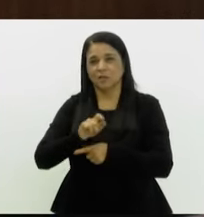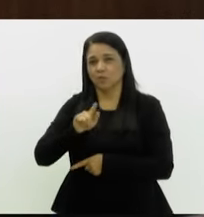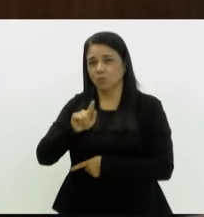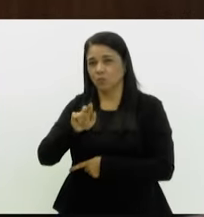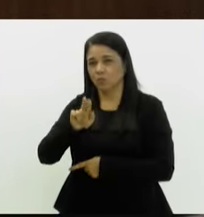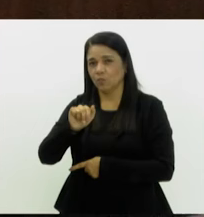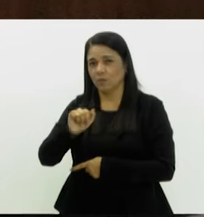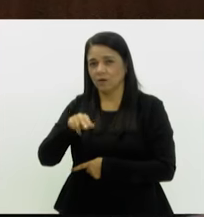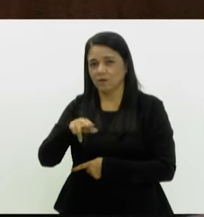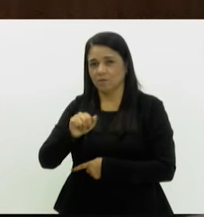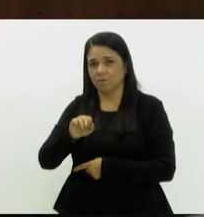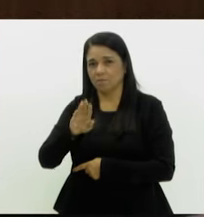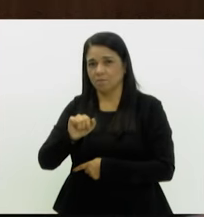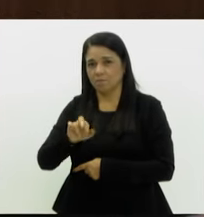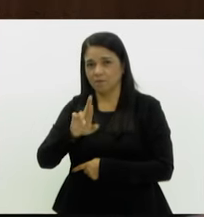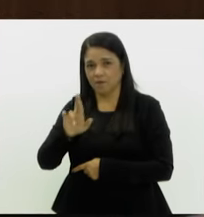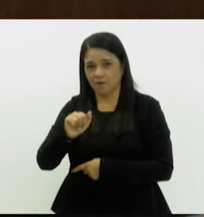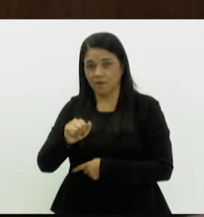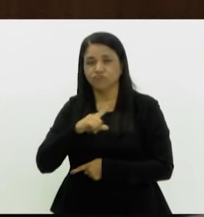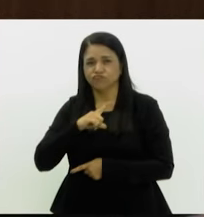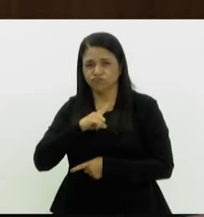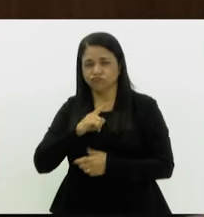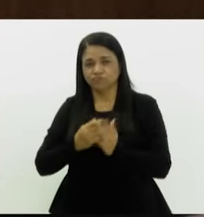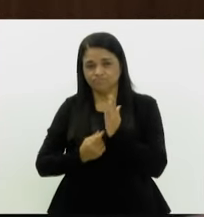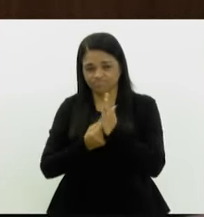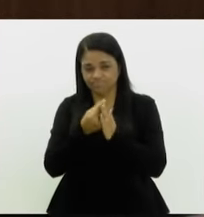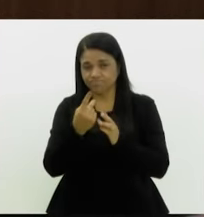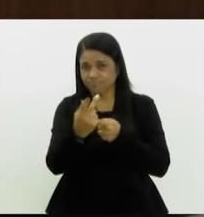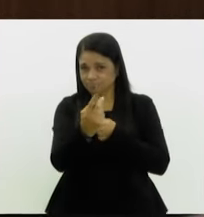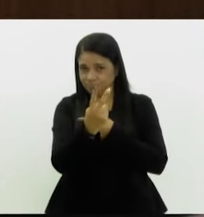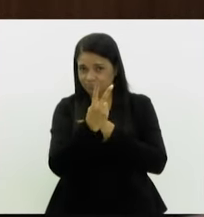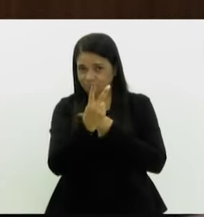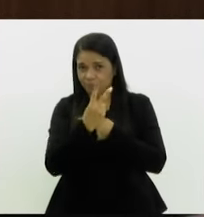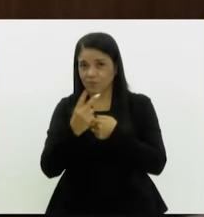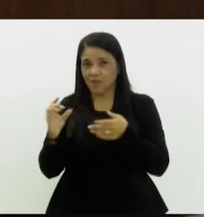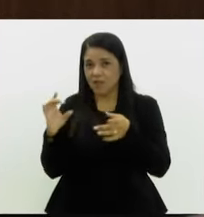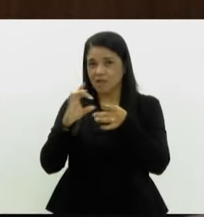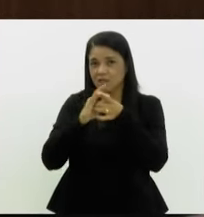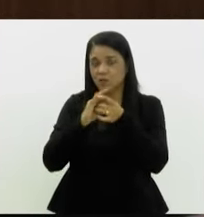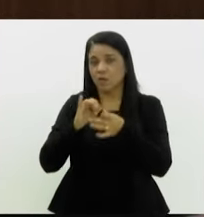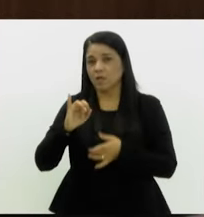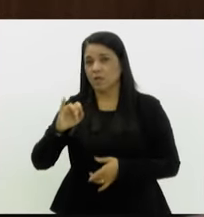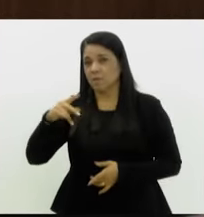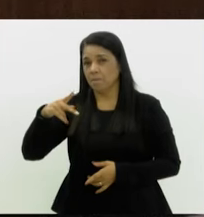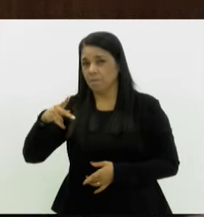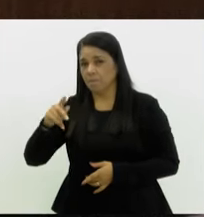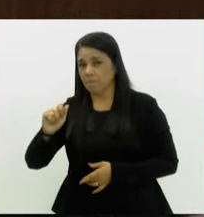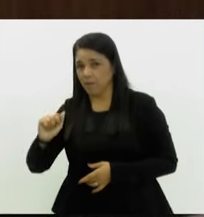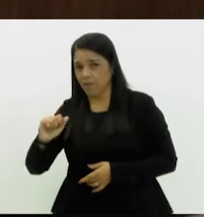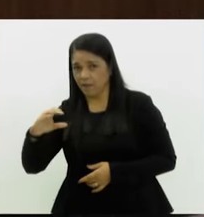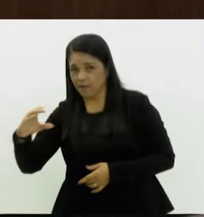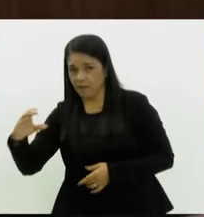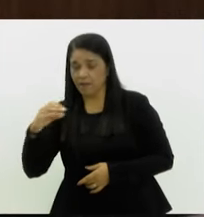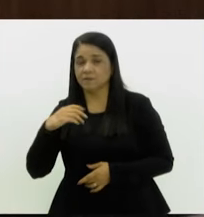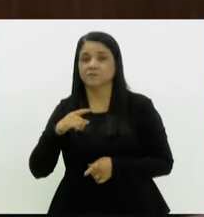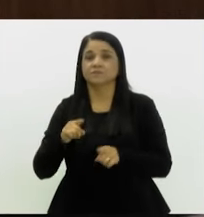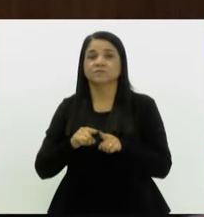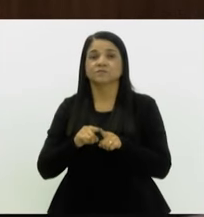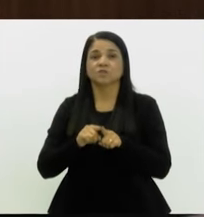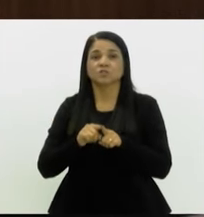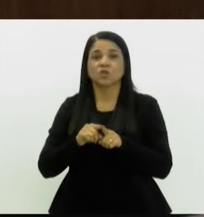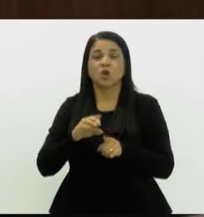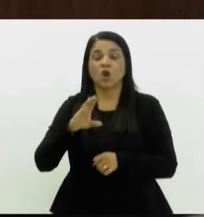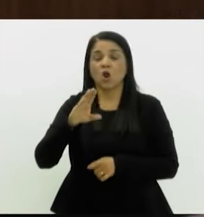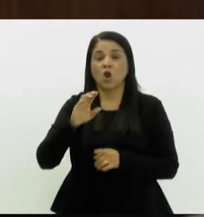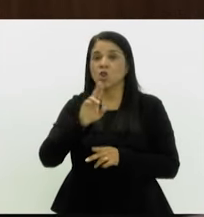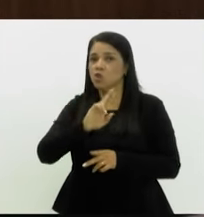tinha um empréstimo ligado ao IPEG, que era o Instituto de Pensão do Estado da Guanabara, chamado